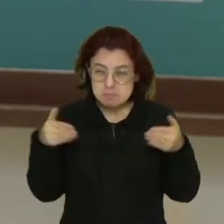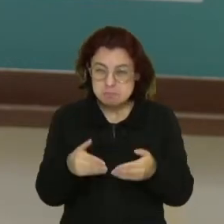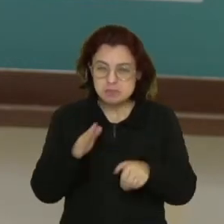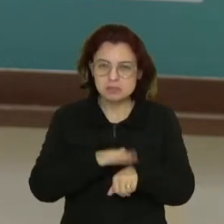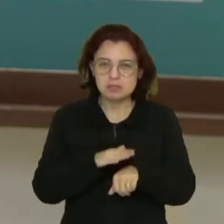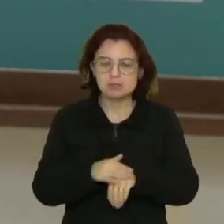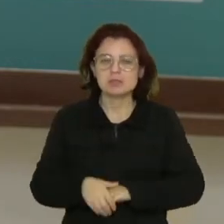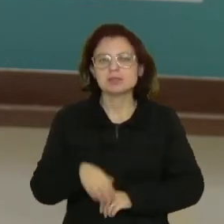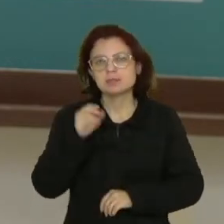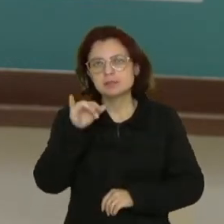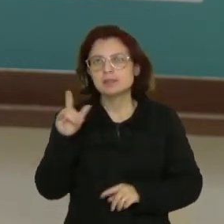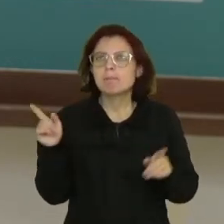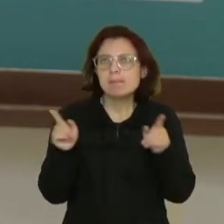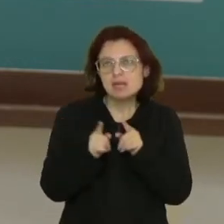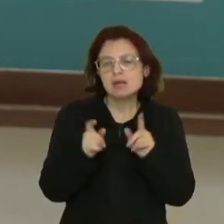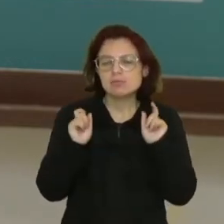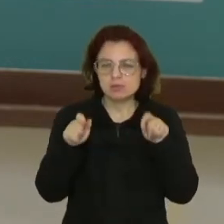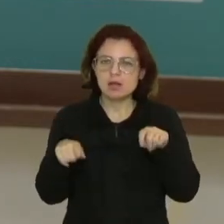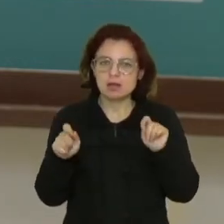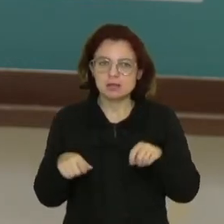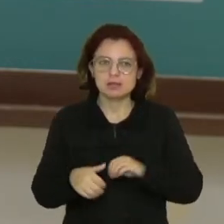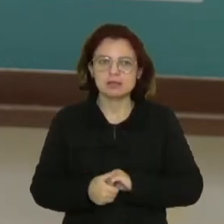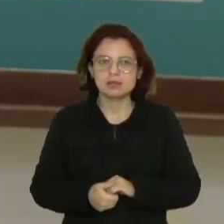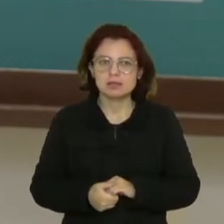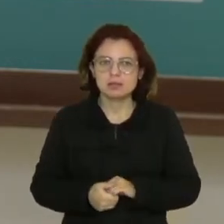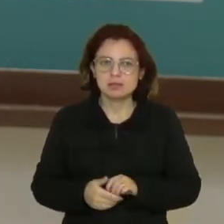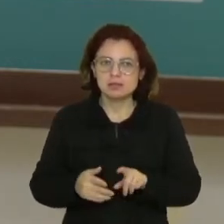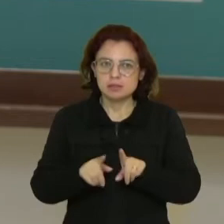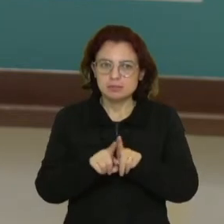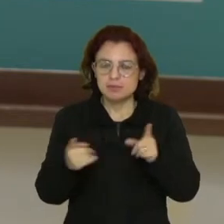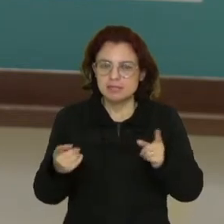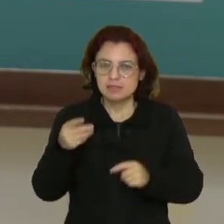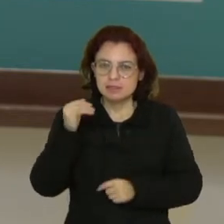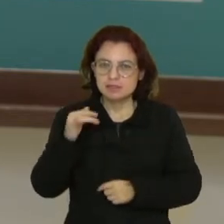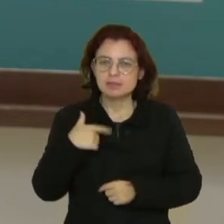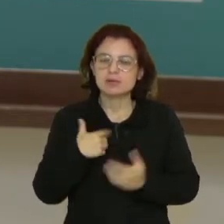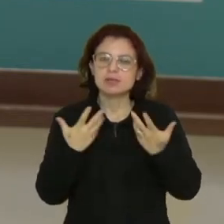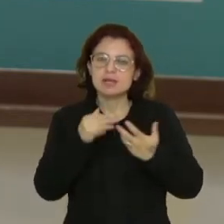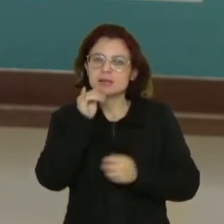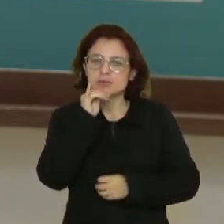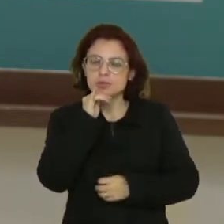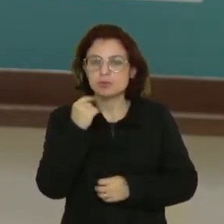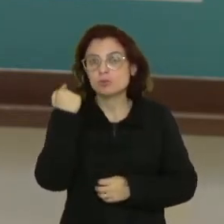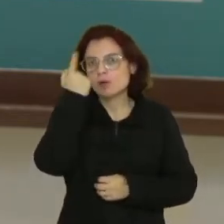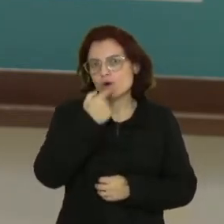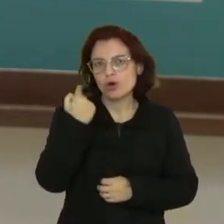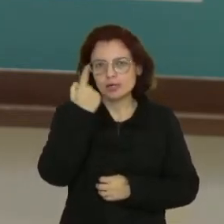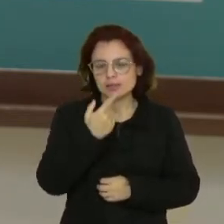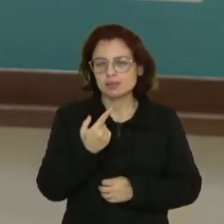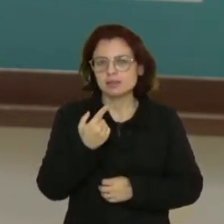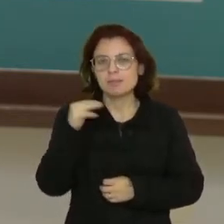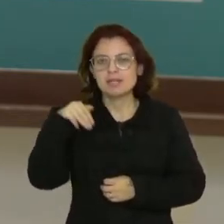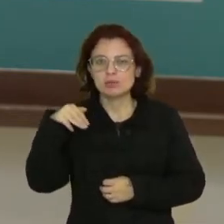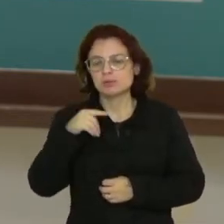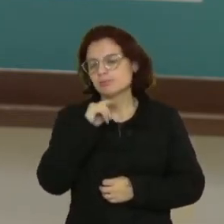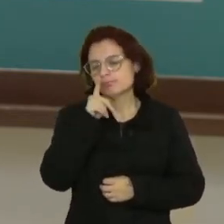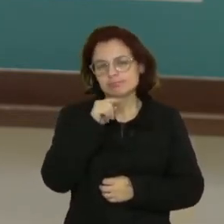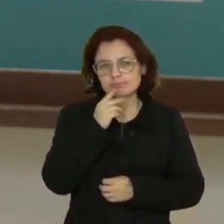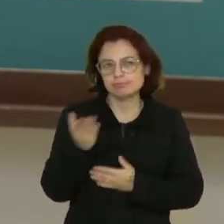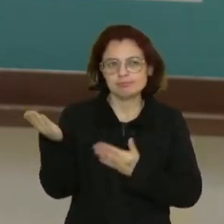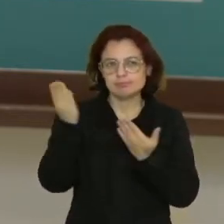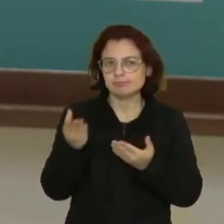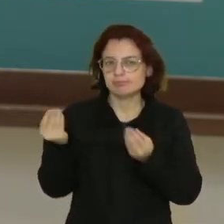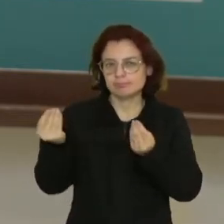se for um intervalo pequenininho Ok mas se eu quiser me Dia em relação por exemplo a hora minutos